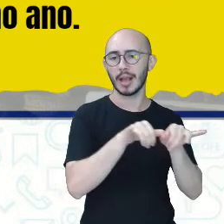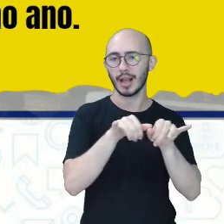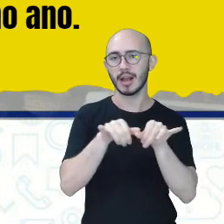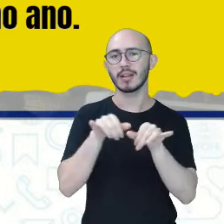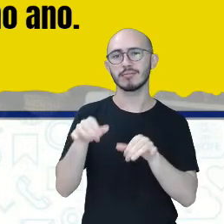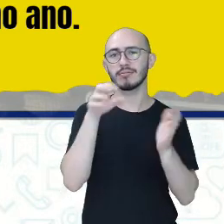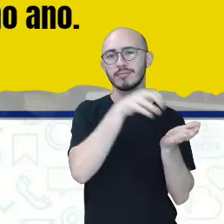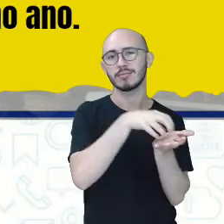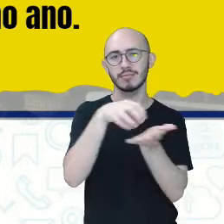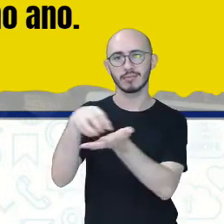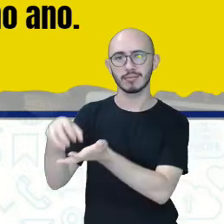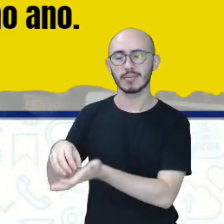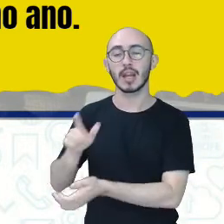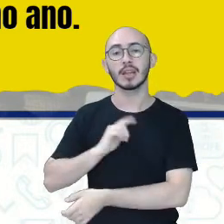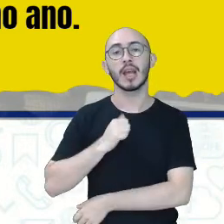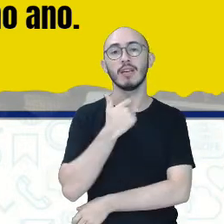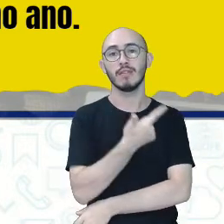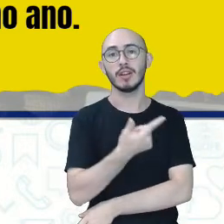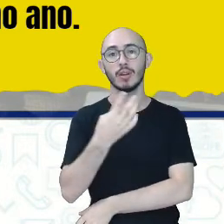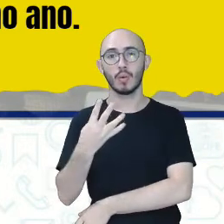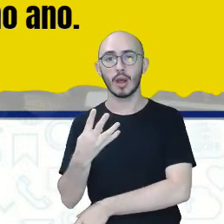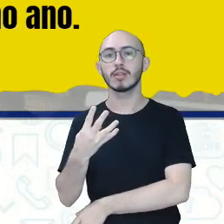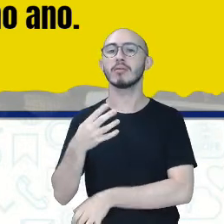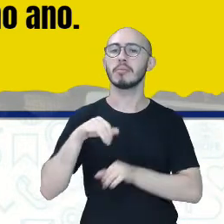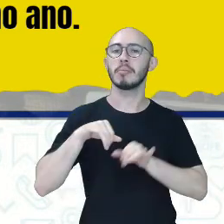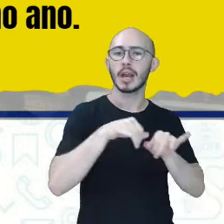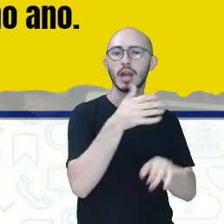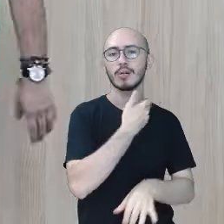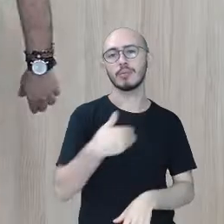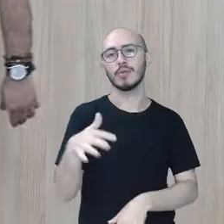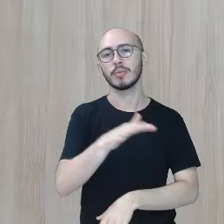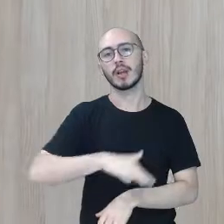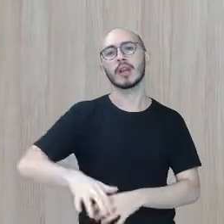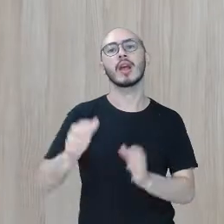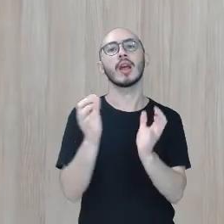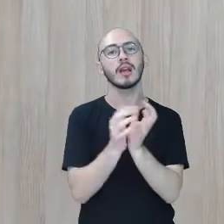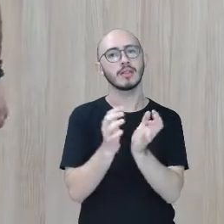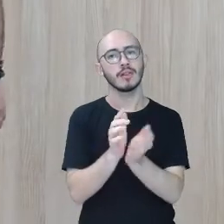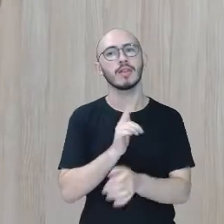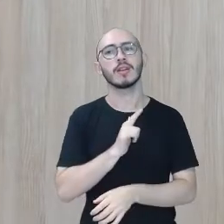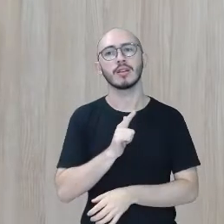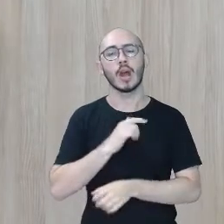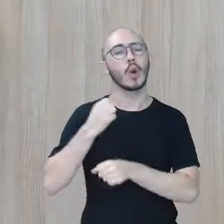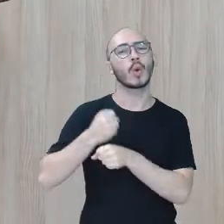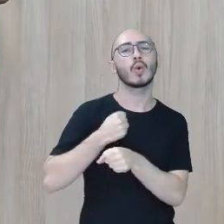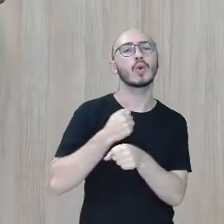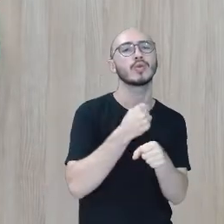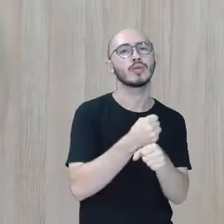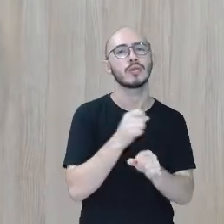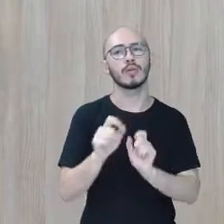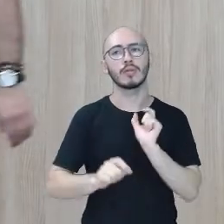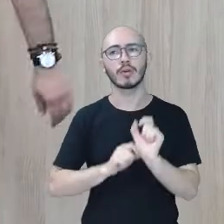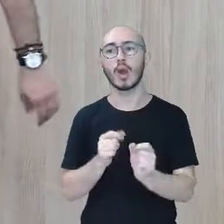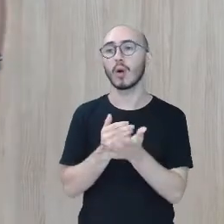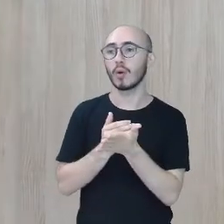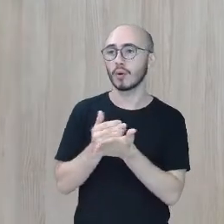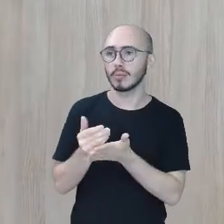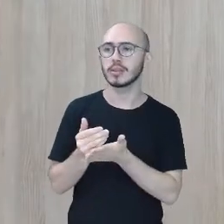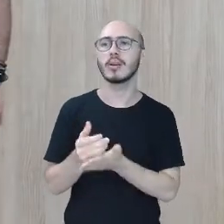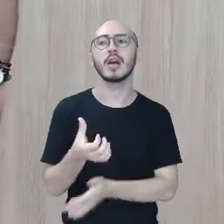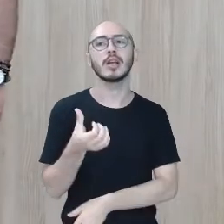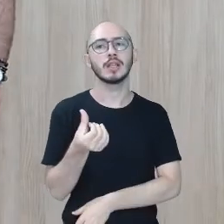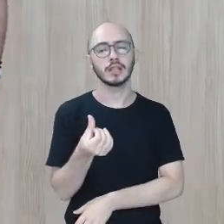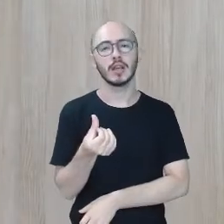A gente viu, são 24 mercados públicos que a gente tem aqui no Recife. E a construção dele foi iniciada em